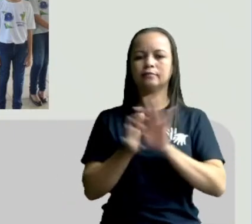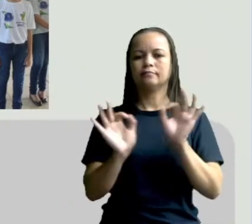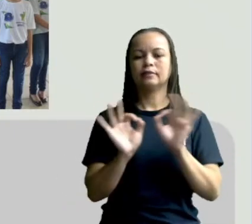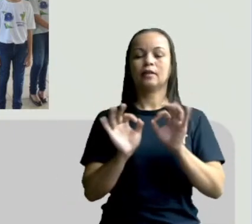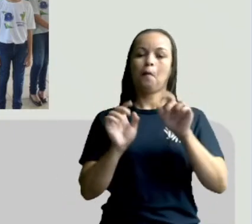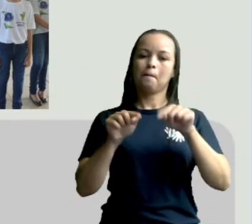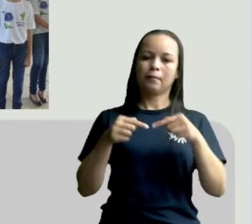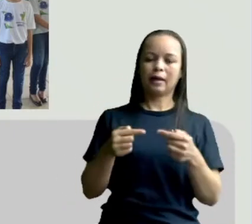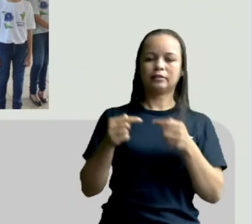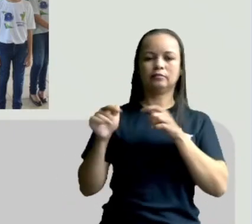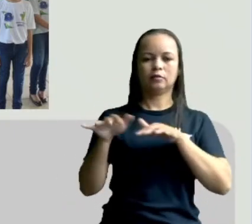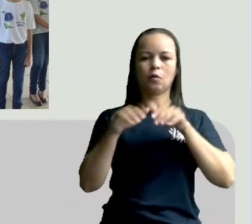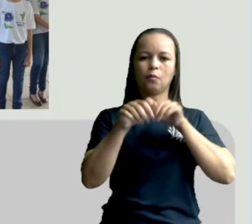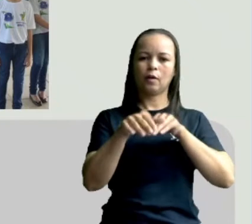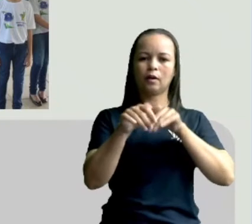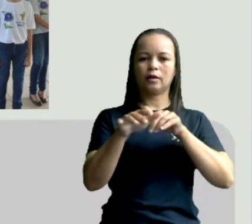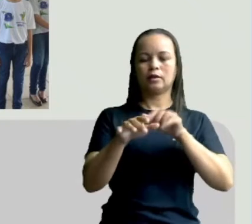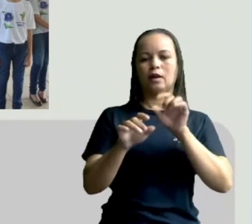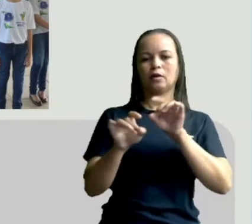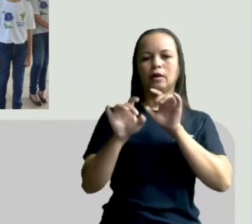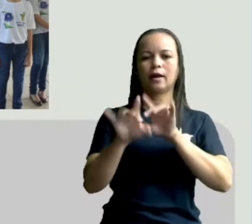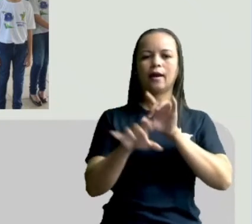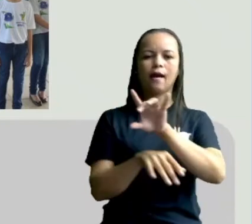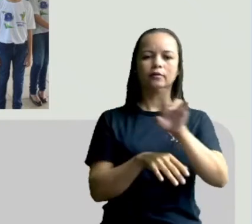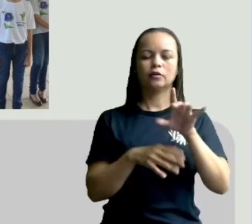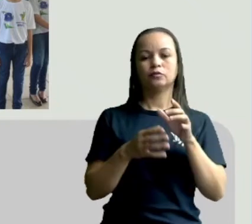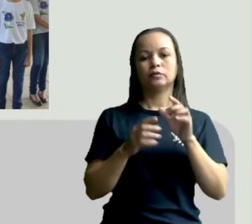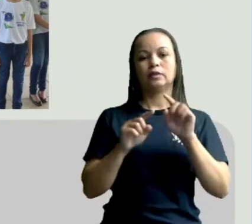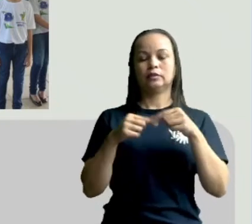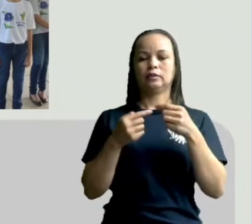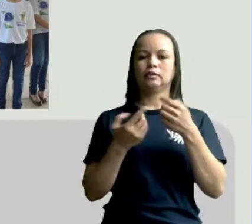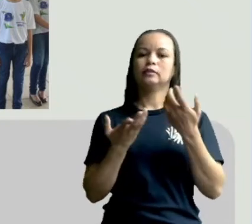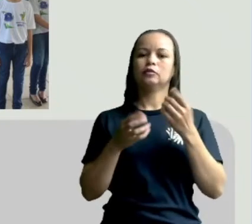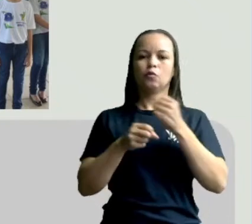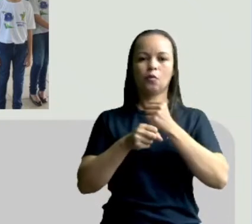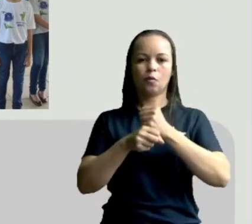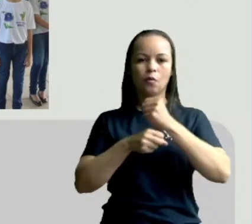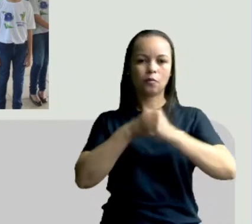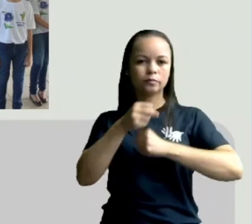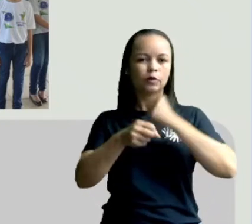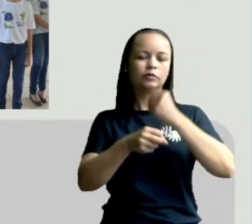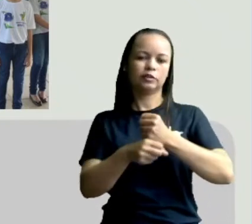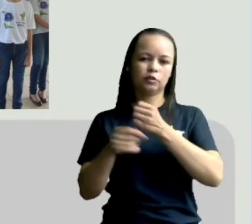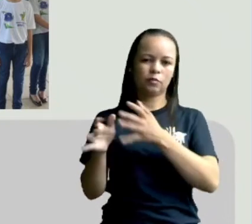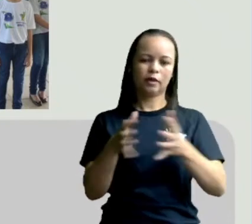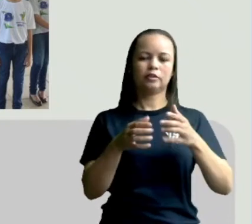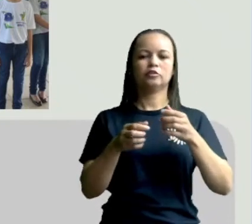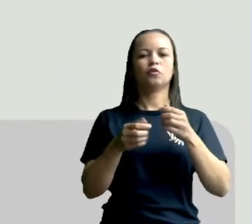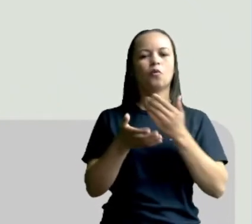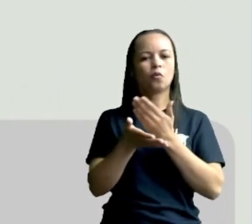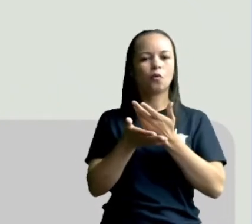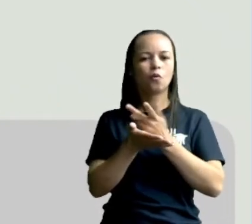ano, com todo mundo vacinado, a gente vai poder voltar a fazer o desfile nas ruas, certo?